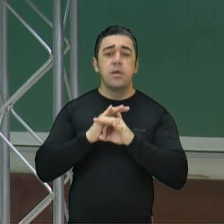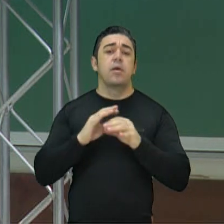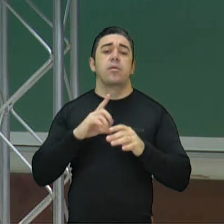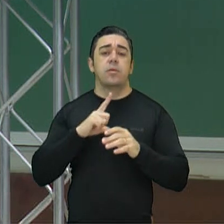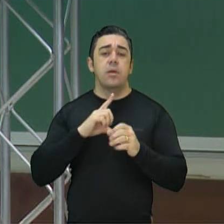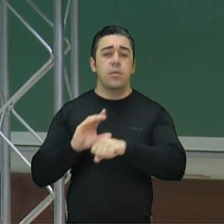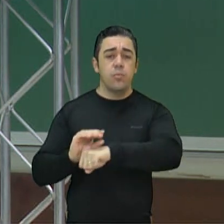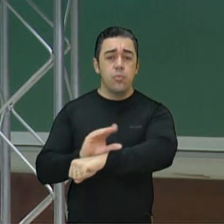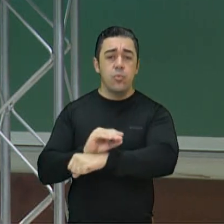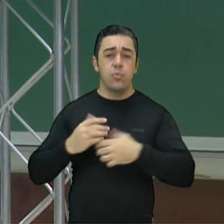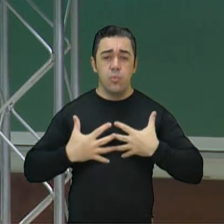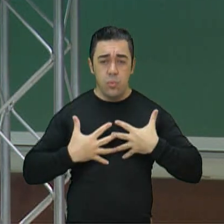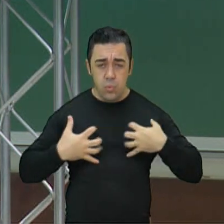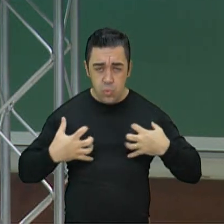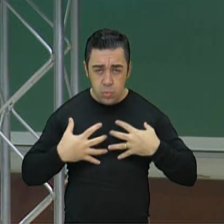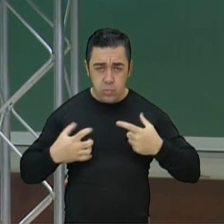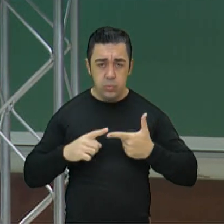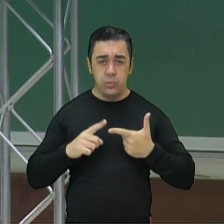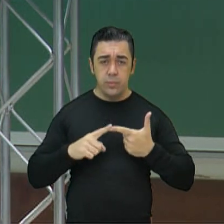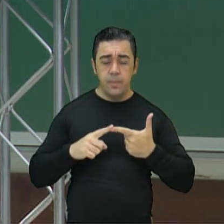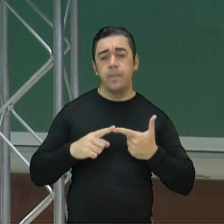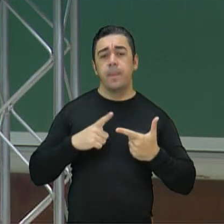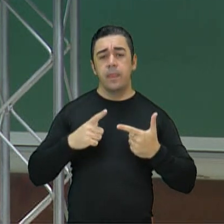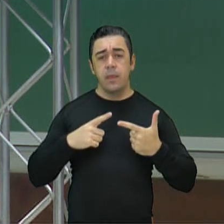epiteliais. Então, aqui